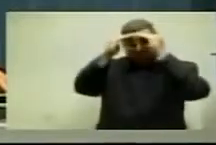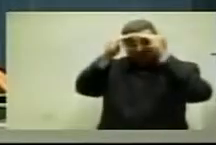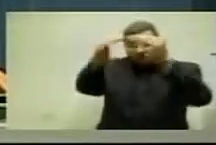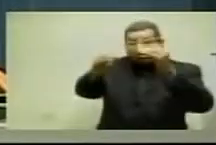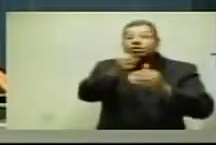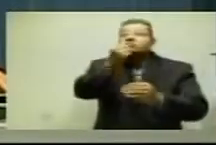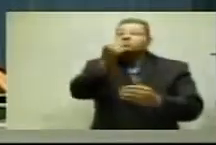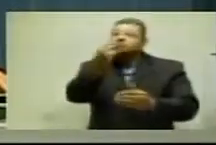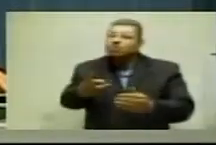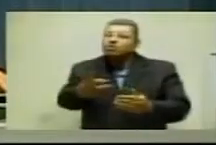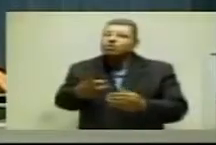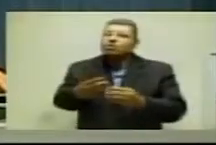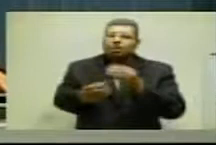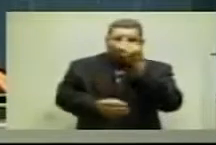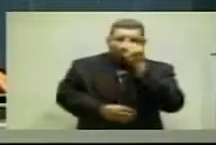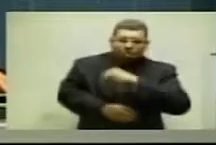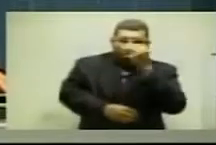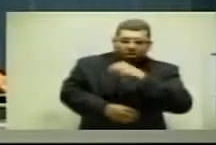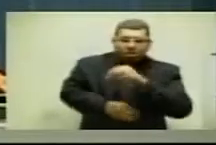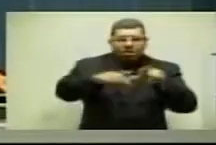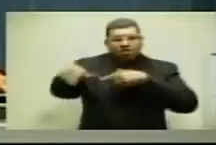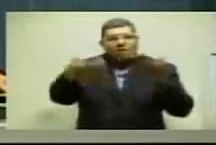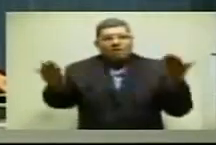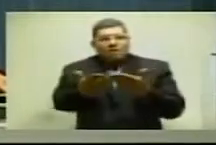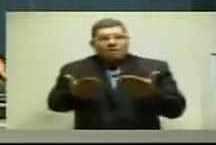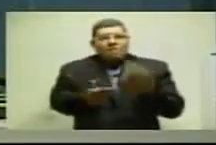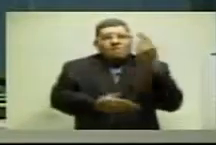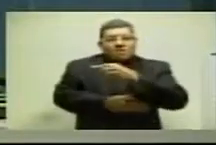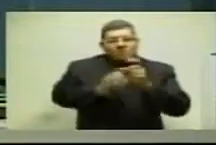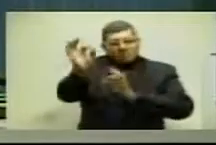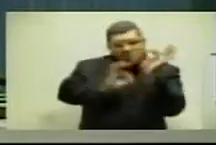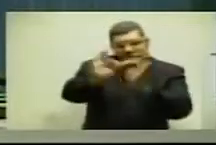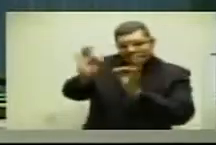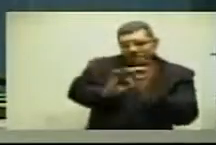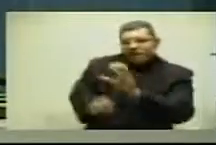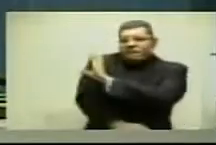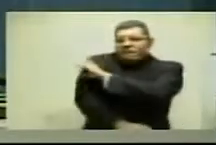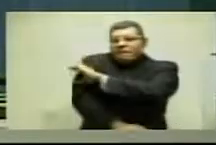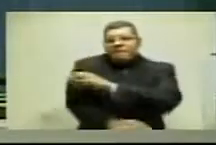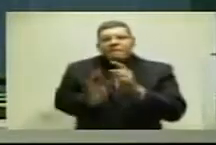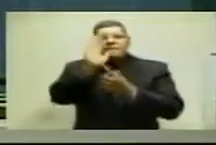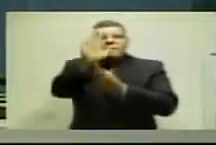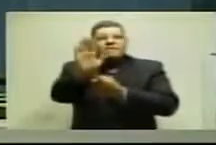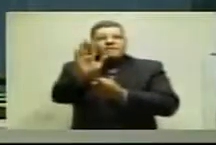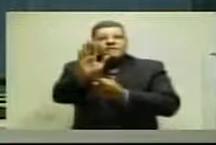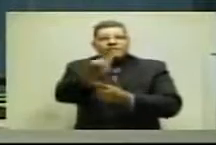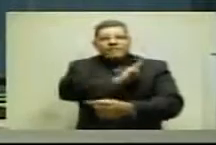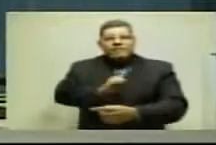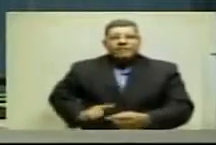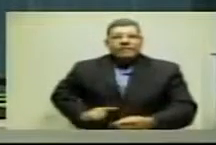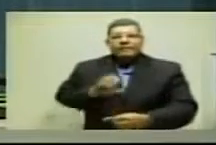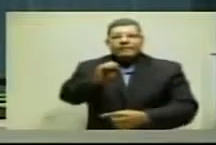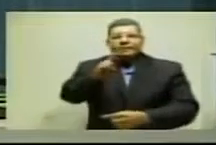do quanto é frágil e insustentável essa proposta coordenada e apresentada pelo